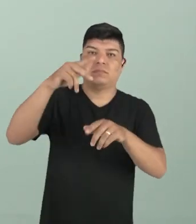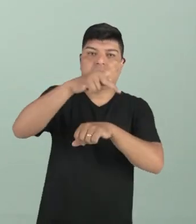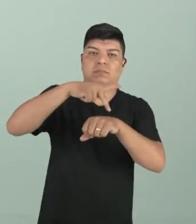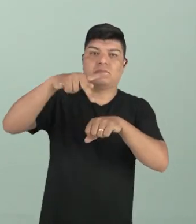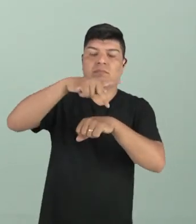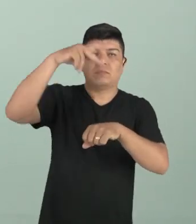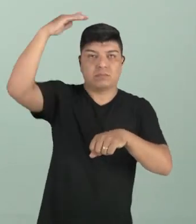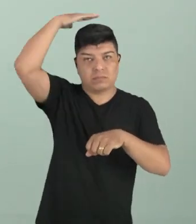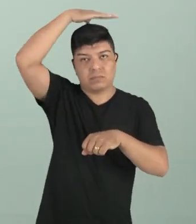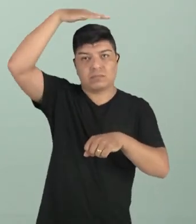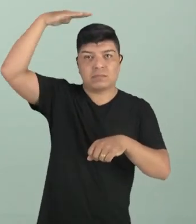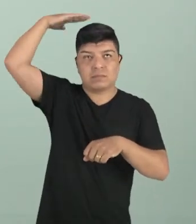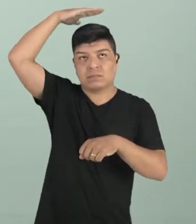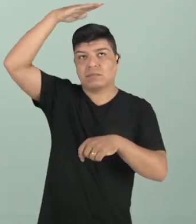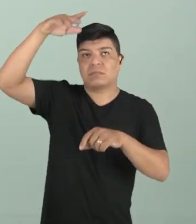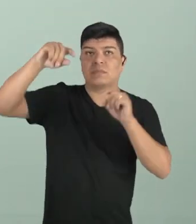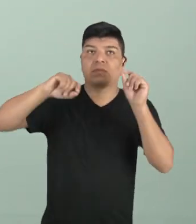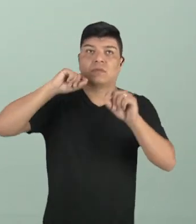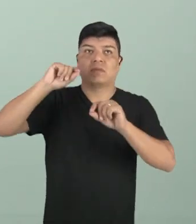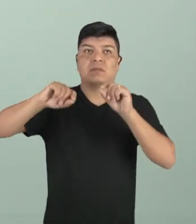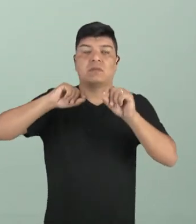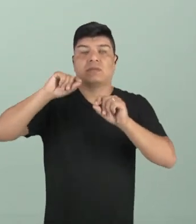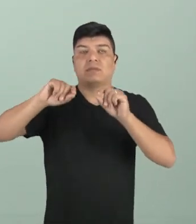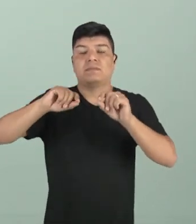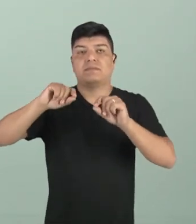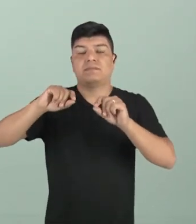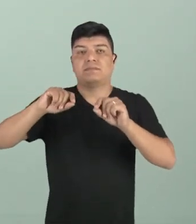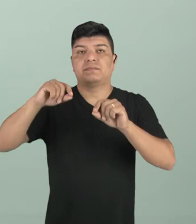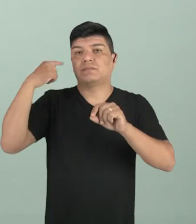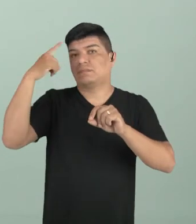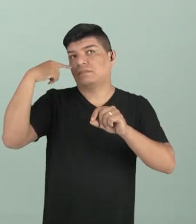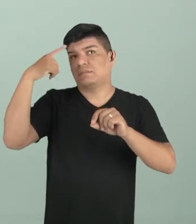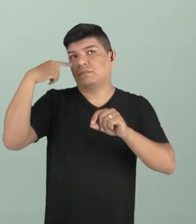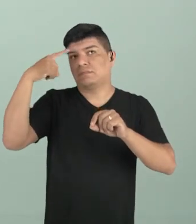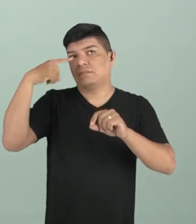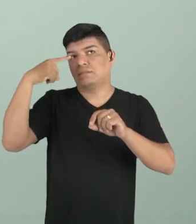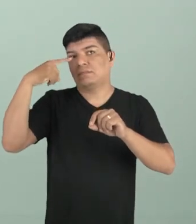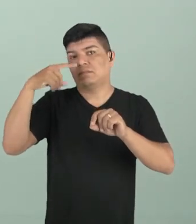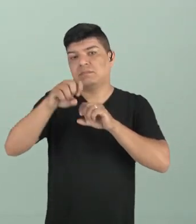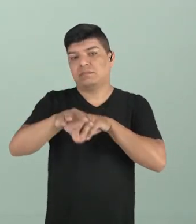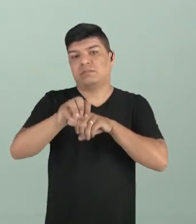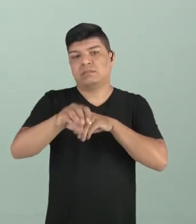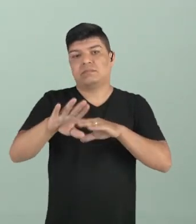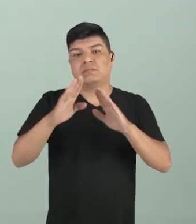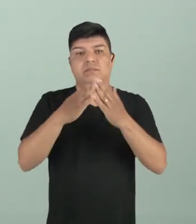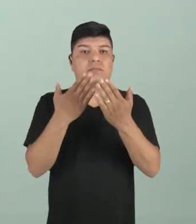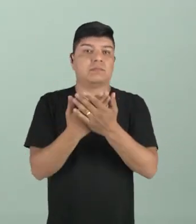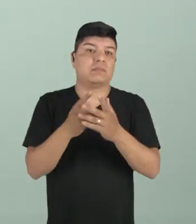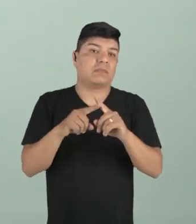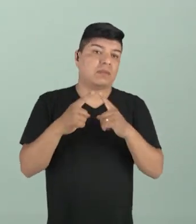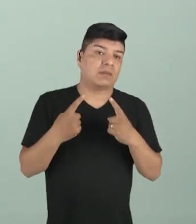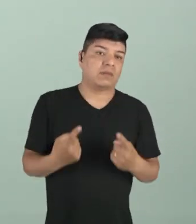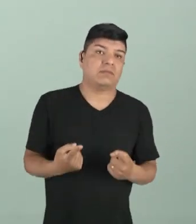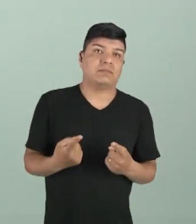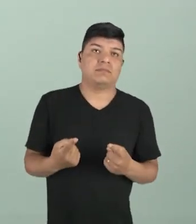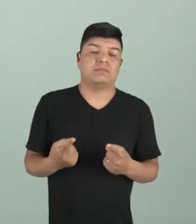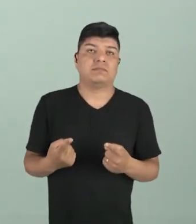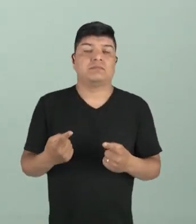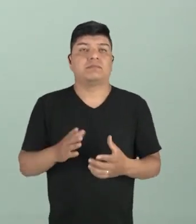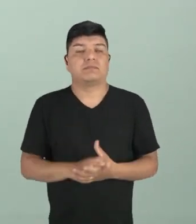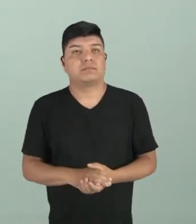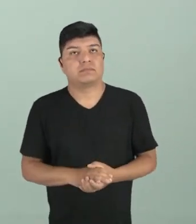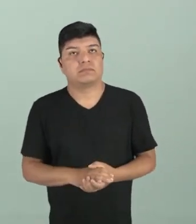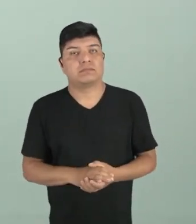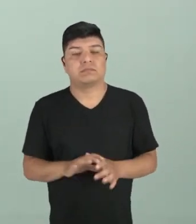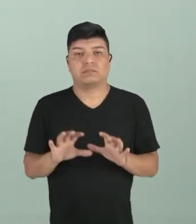tá? Então a população é bem miscigenada, né? E o espanhol ele também é ensinado nas escolas. Porém, né?